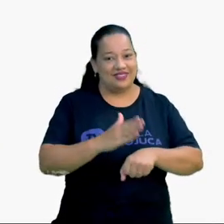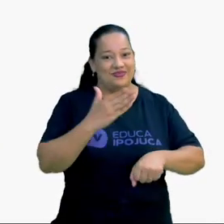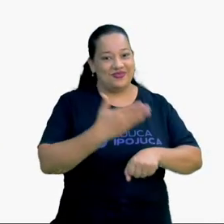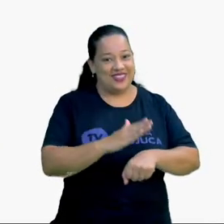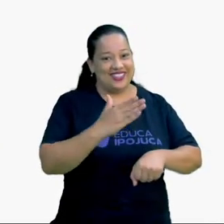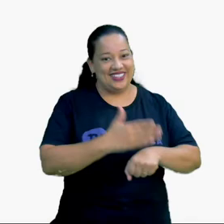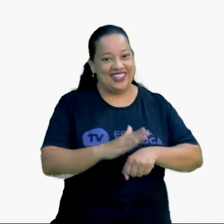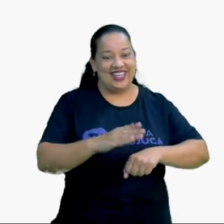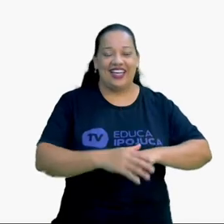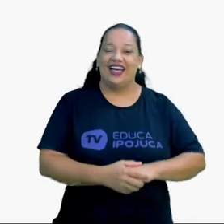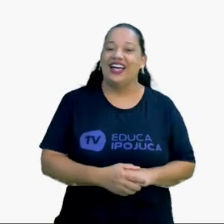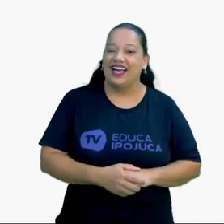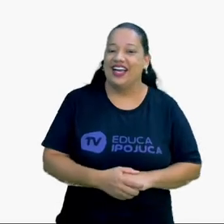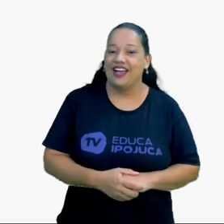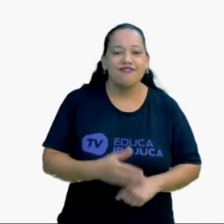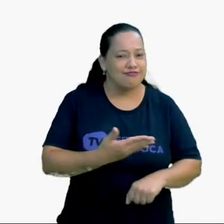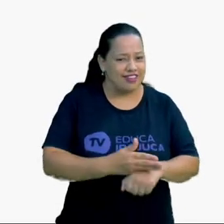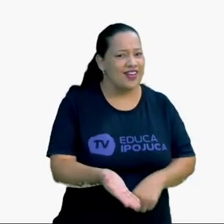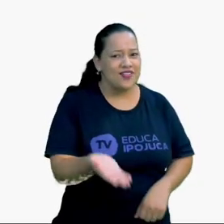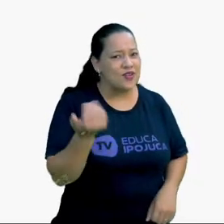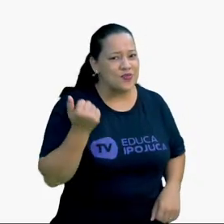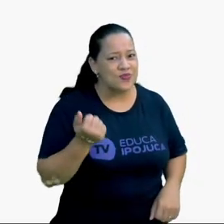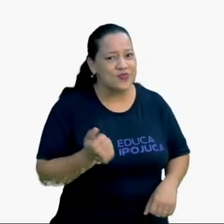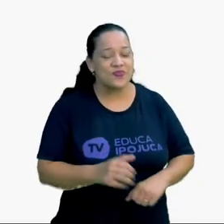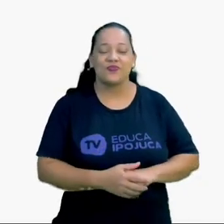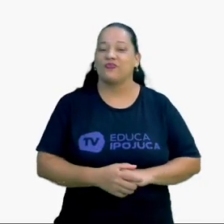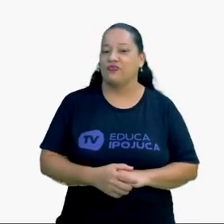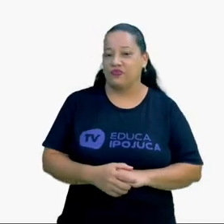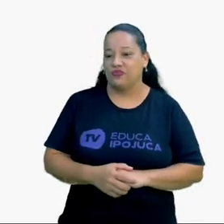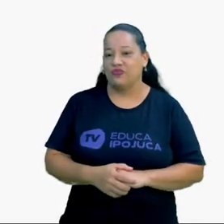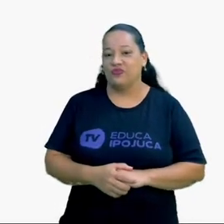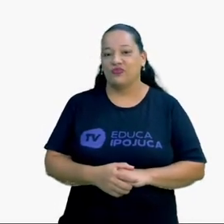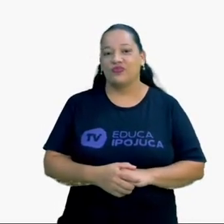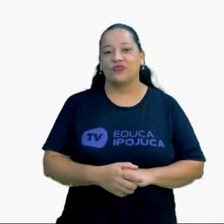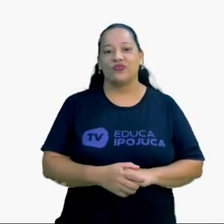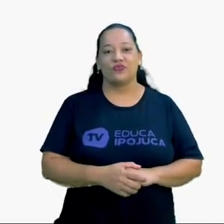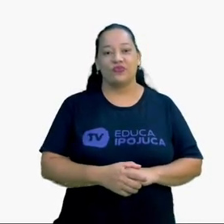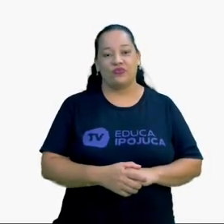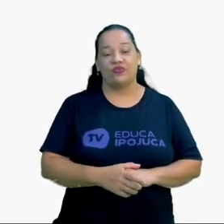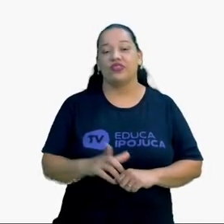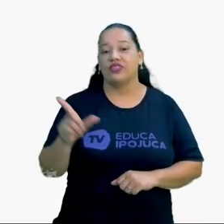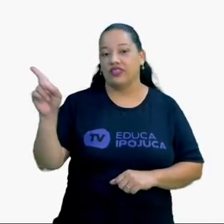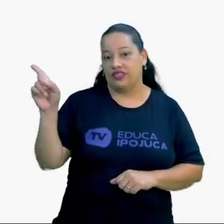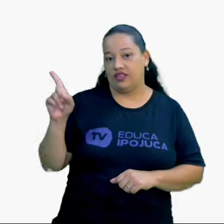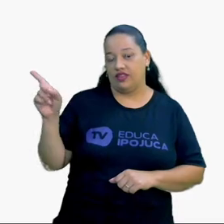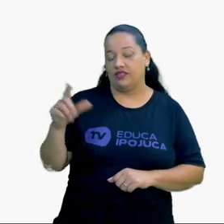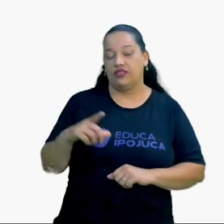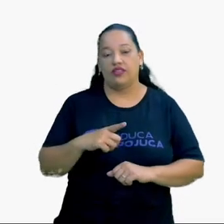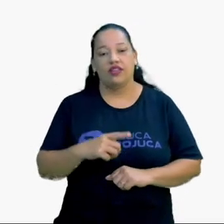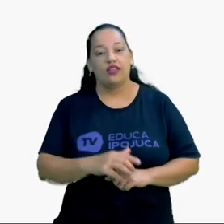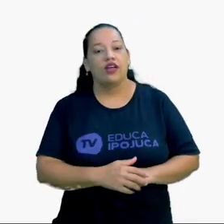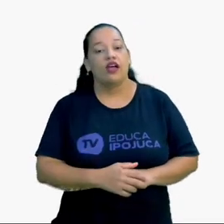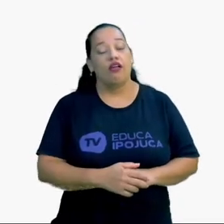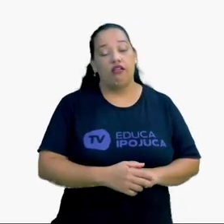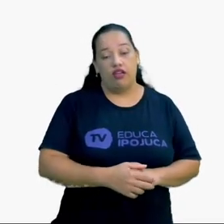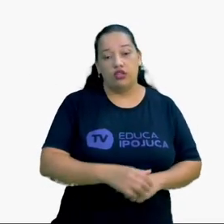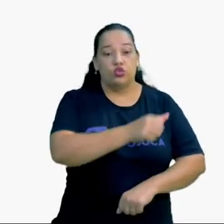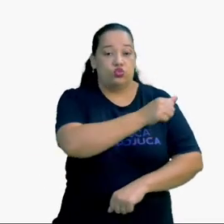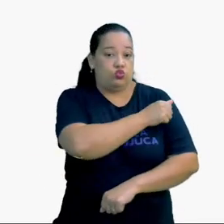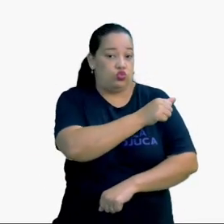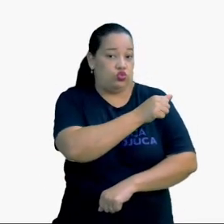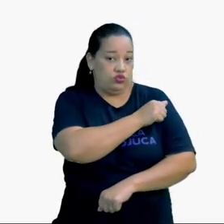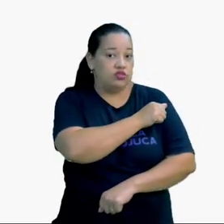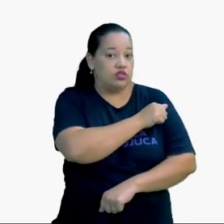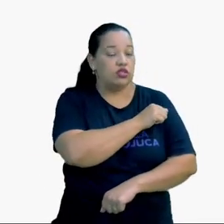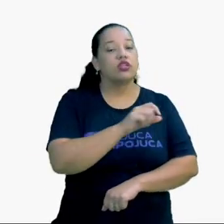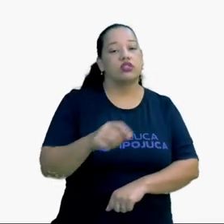um pouco. Vamos praticar um pouco? Vamos lá. A estatura dos estudantes do 8º ano de